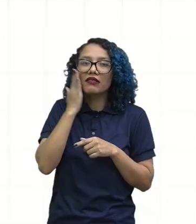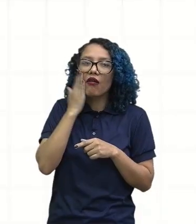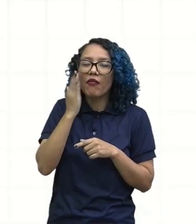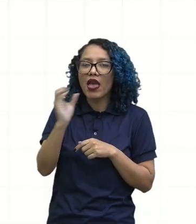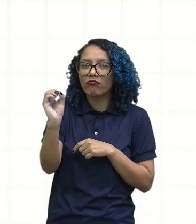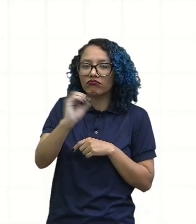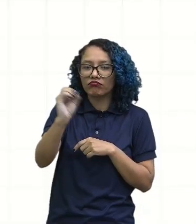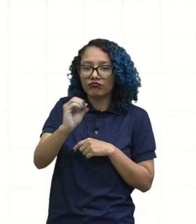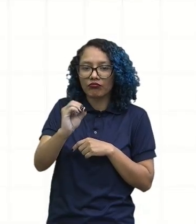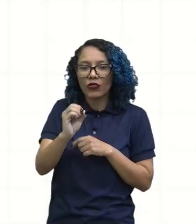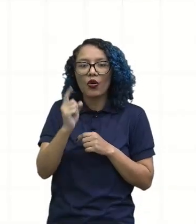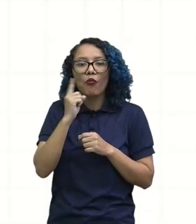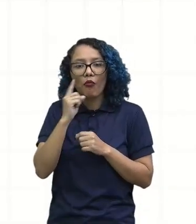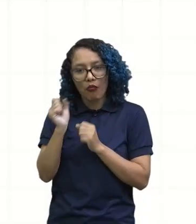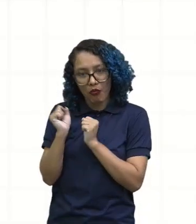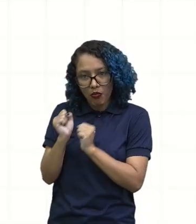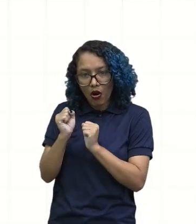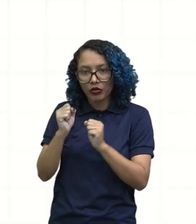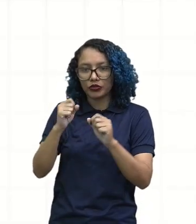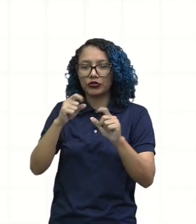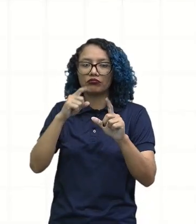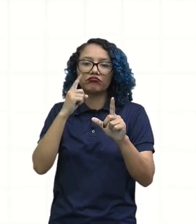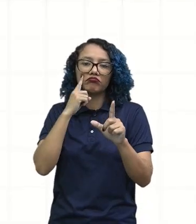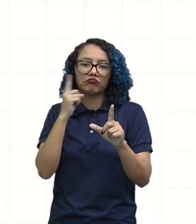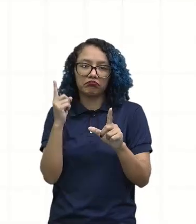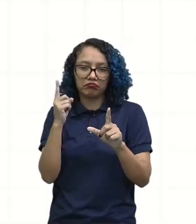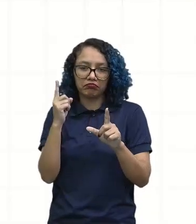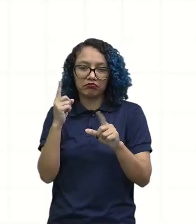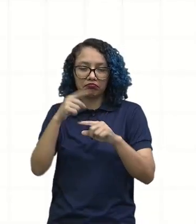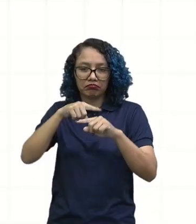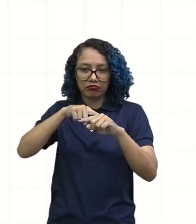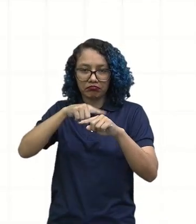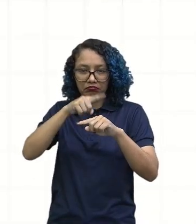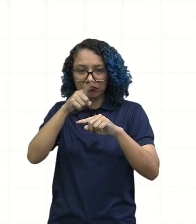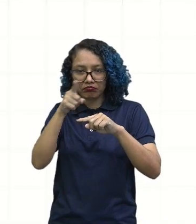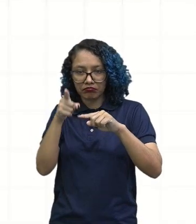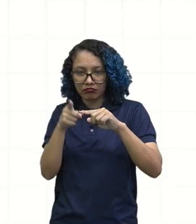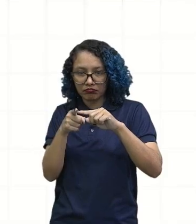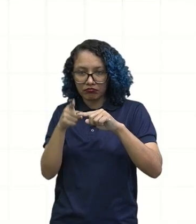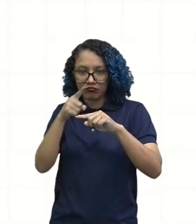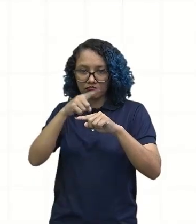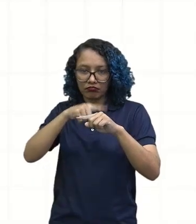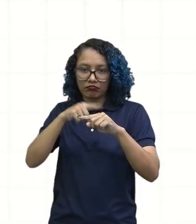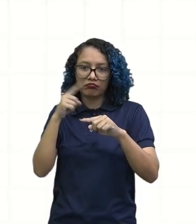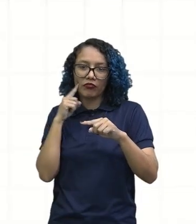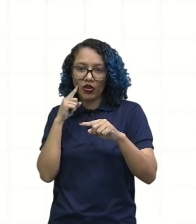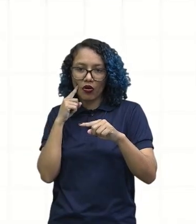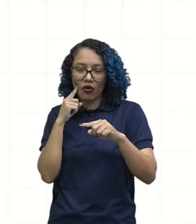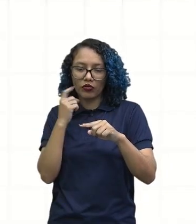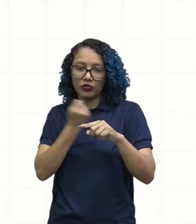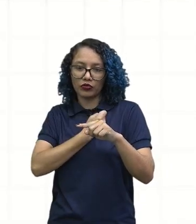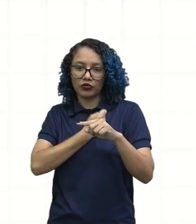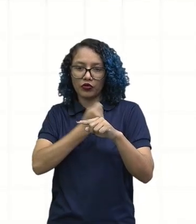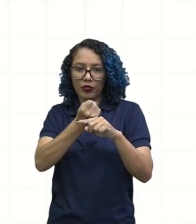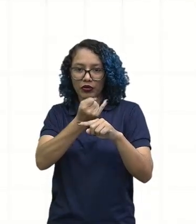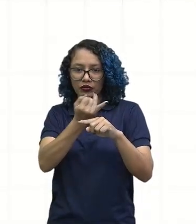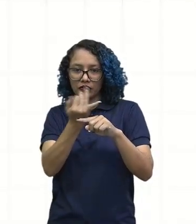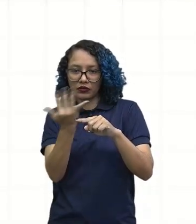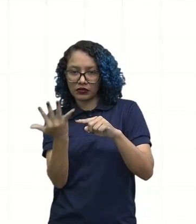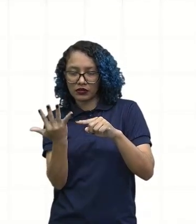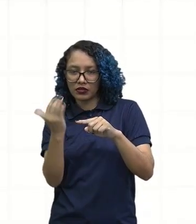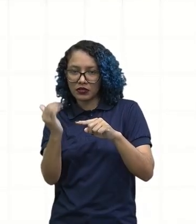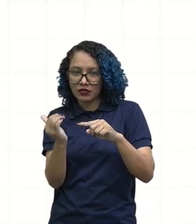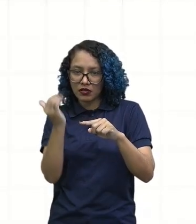medir o ângulo aqui nesse transferidor, tanto por essa numeração superior, quanto por essa numeração aqui de baixo, tá bom?